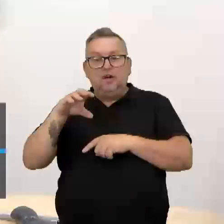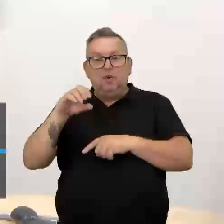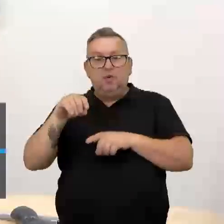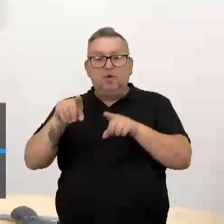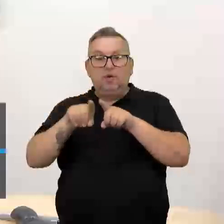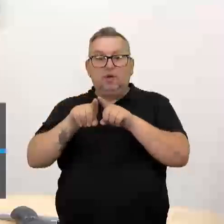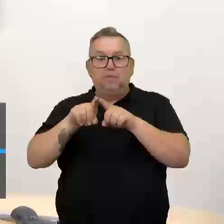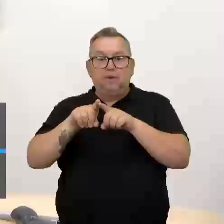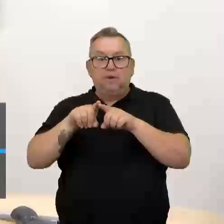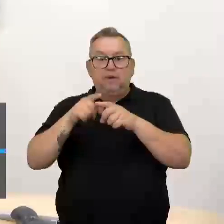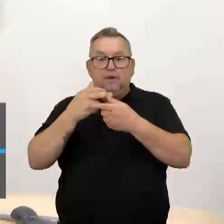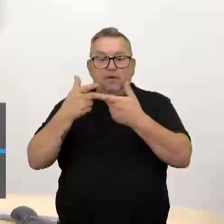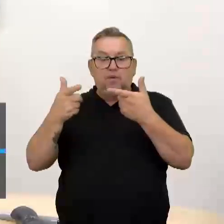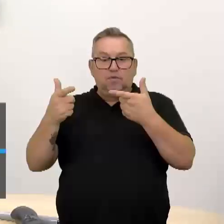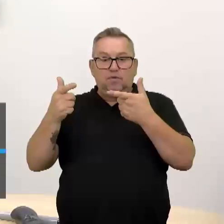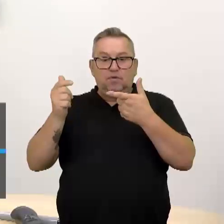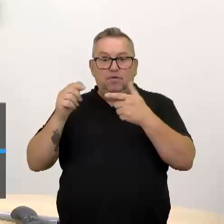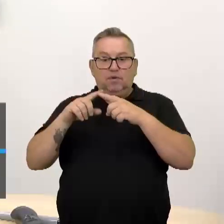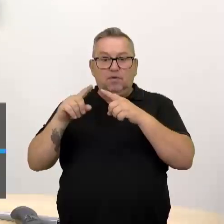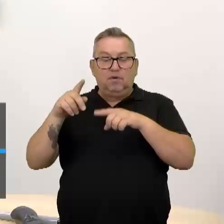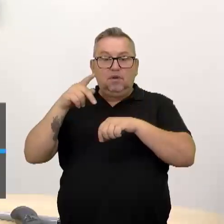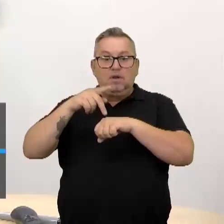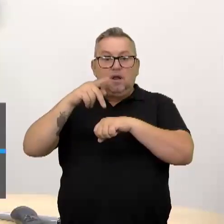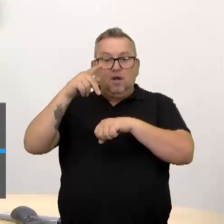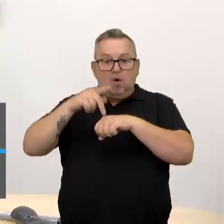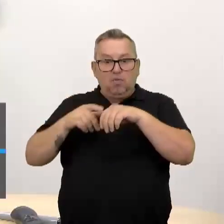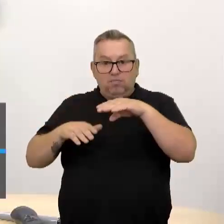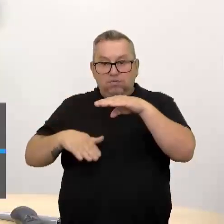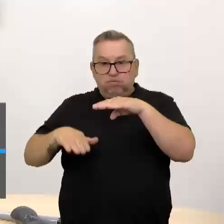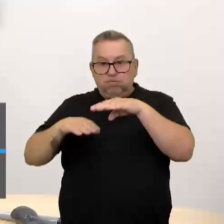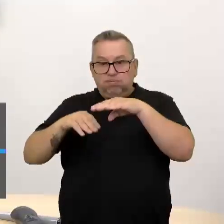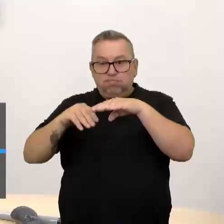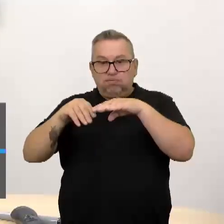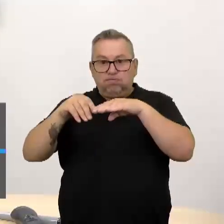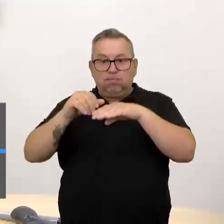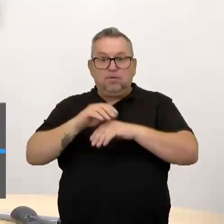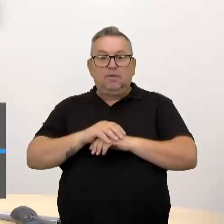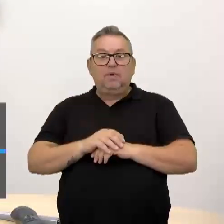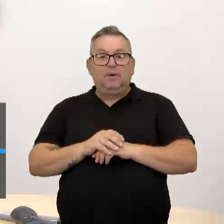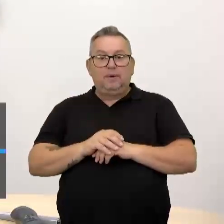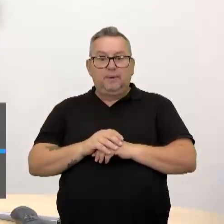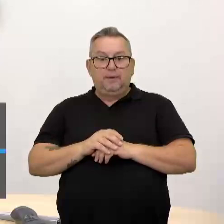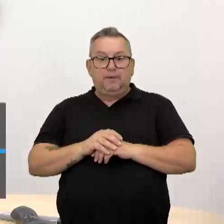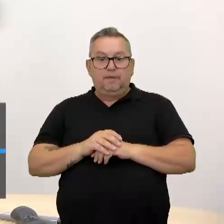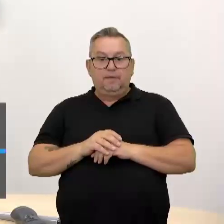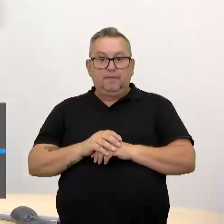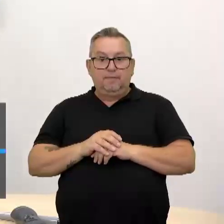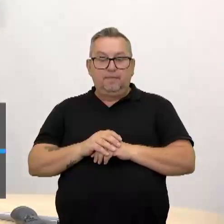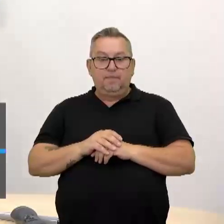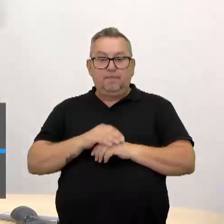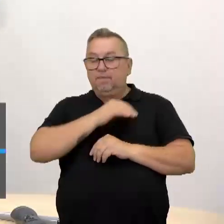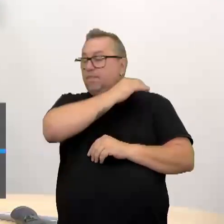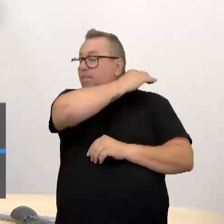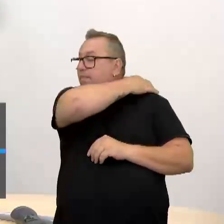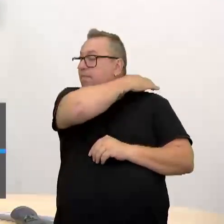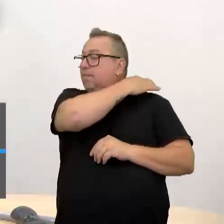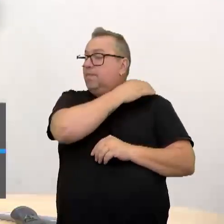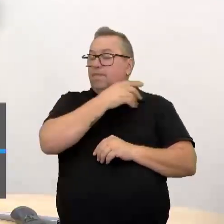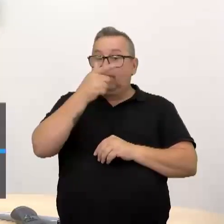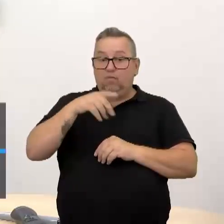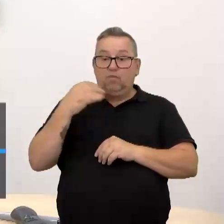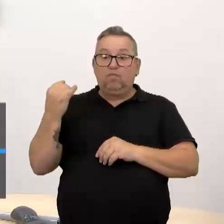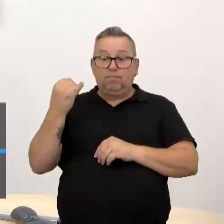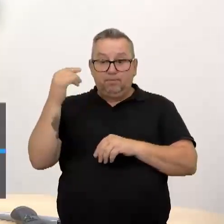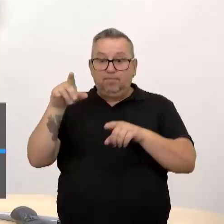de detritos, né, que vem lá da rocha matriz, né, que principalmente são detritos minerais, tá certo? O outro importante solo que